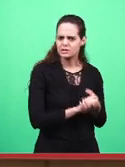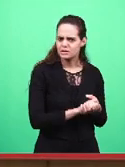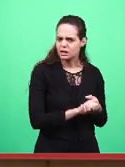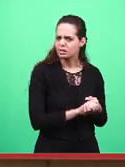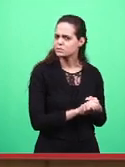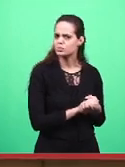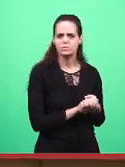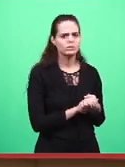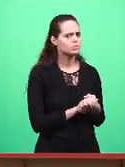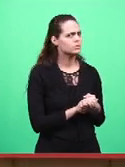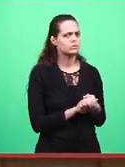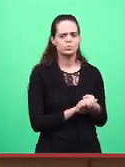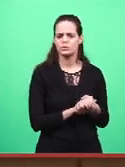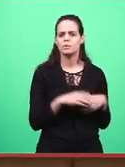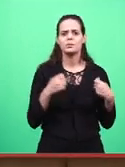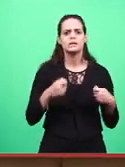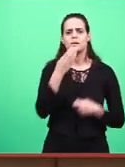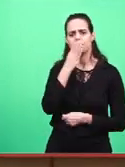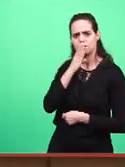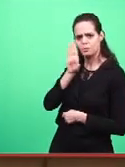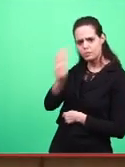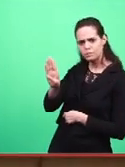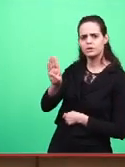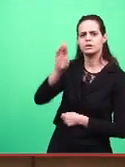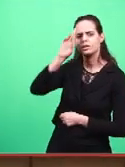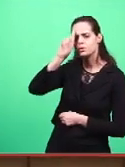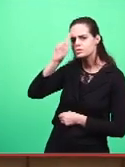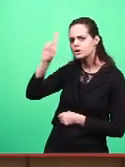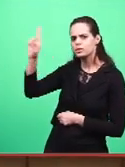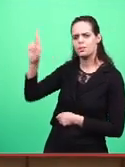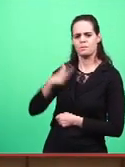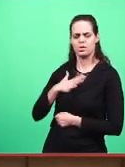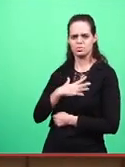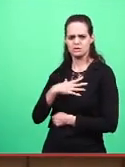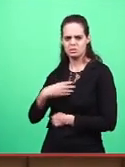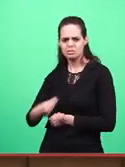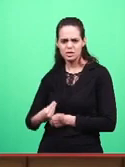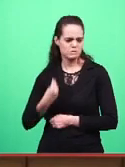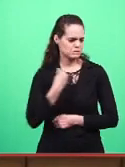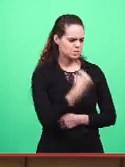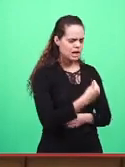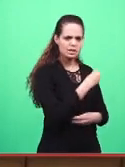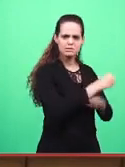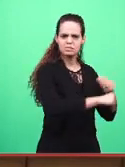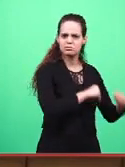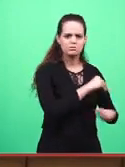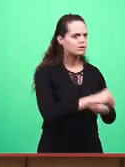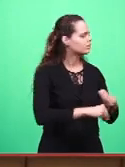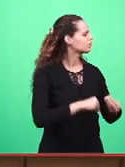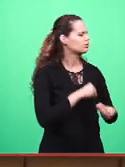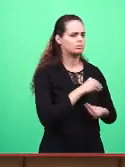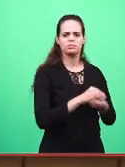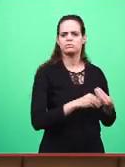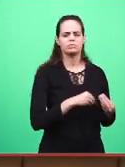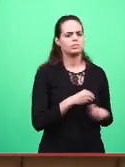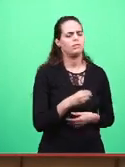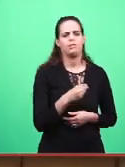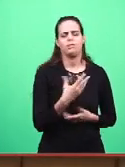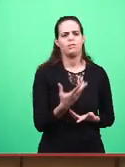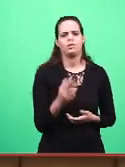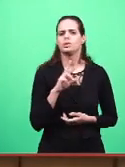texto. Você faz uma religião, batendo todo mundo, apanhando, ela vai, não é isso? Tem uma igreja aqui que faz isso.